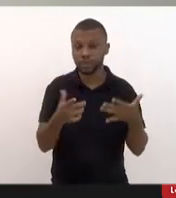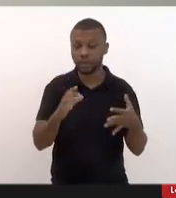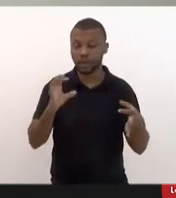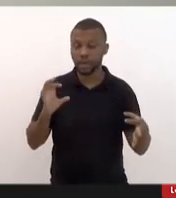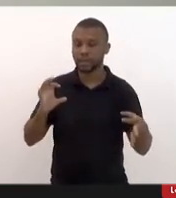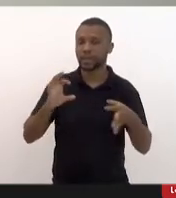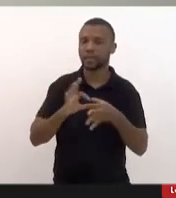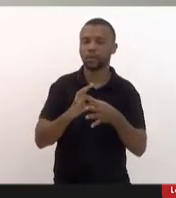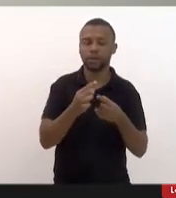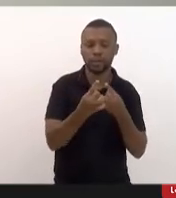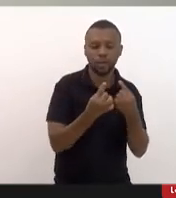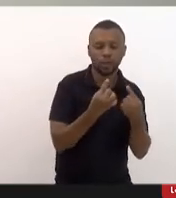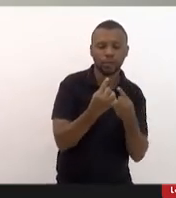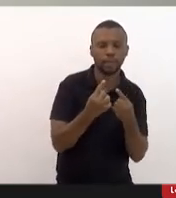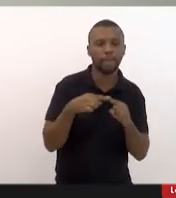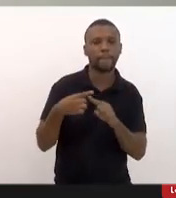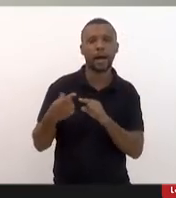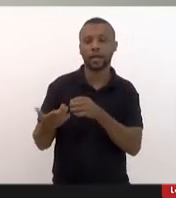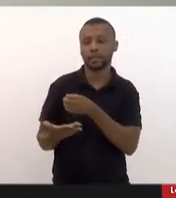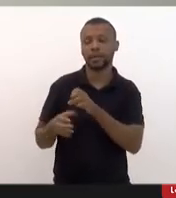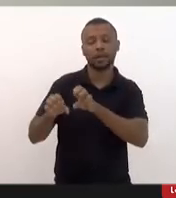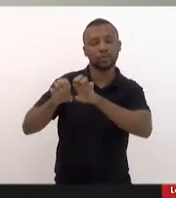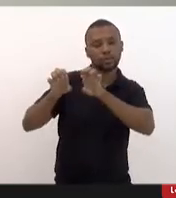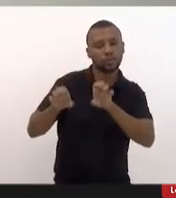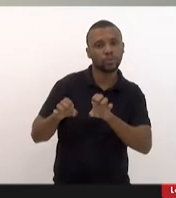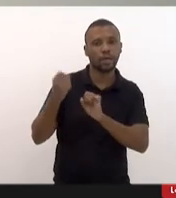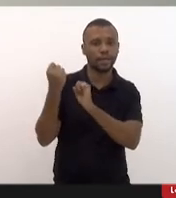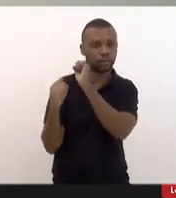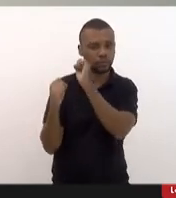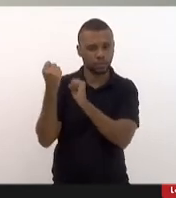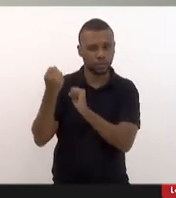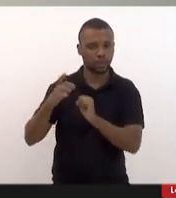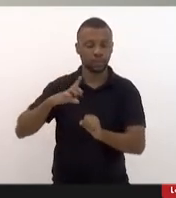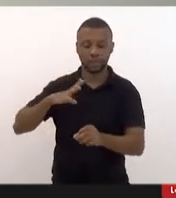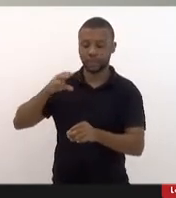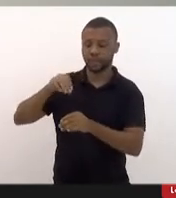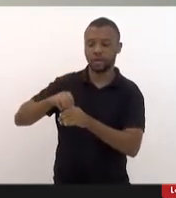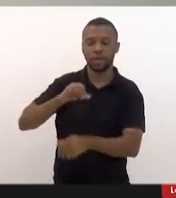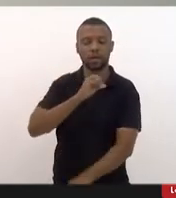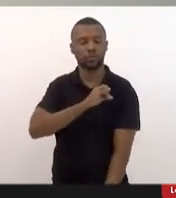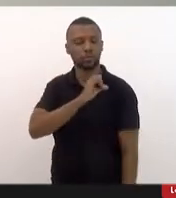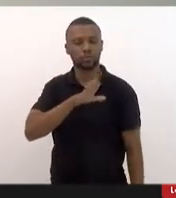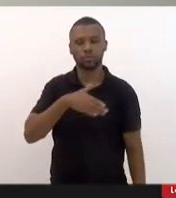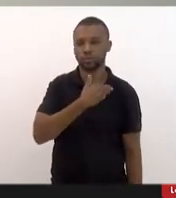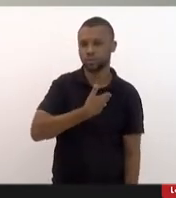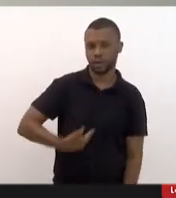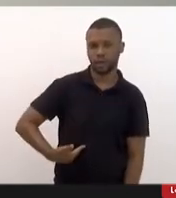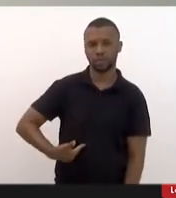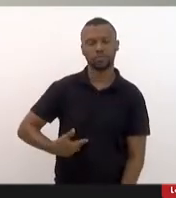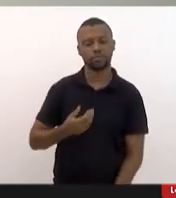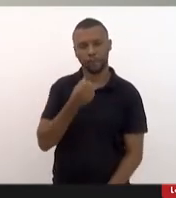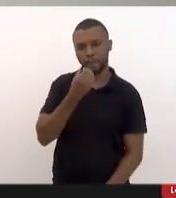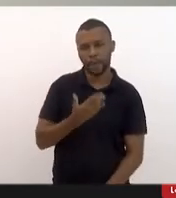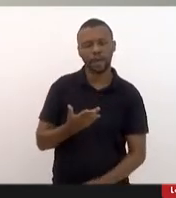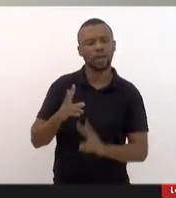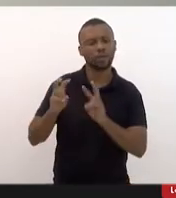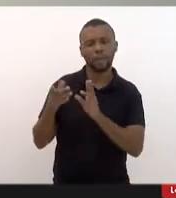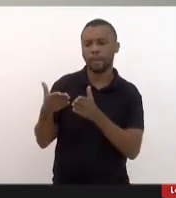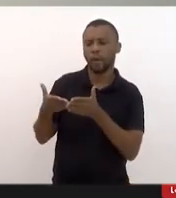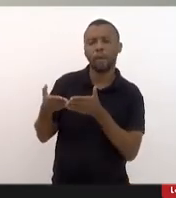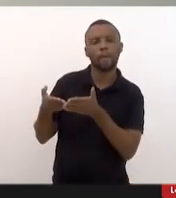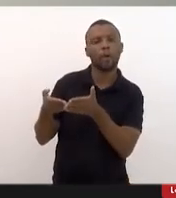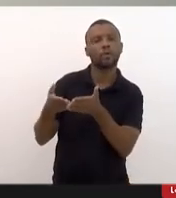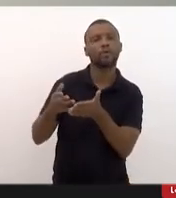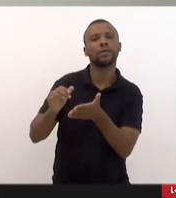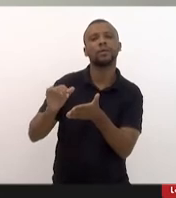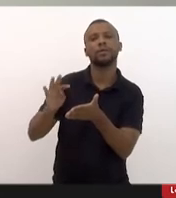rodovia com as infraestruturas industriais que já existem no estado, que foi muito bem colocado, né? A questão do Porto de Itaguaí, mas citaria também o